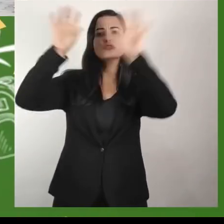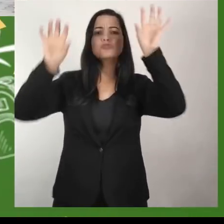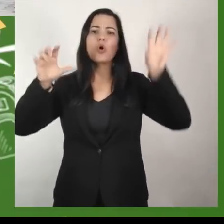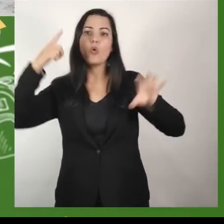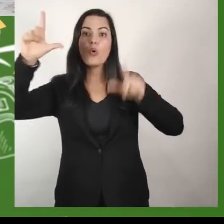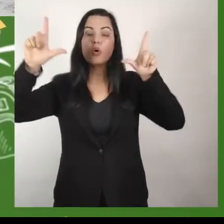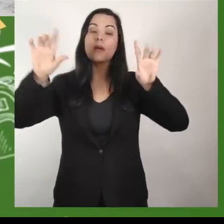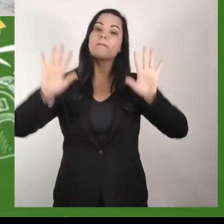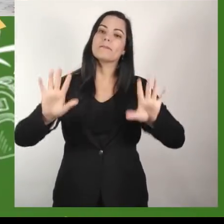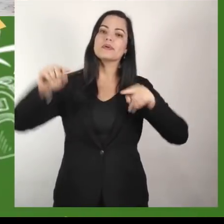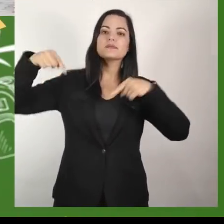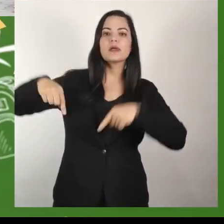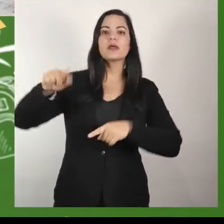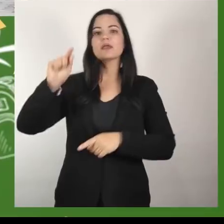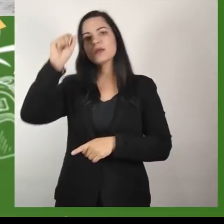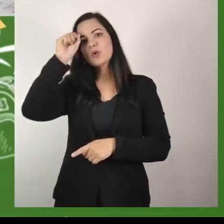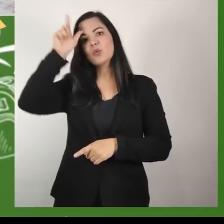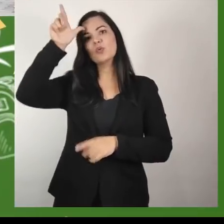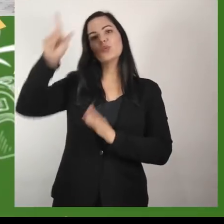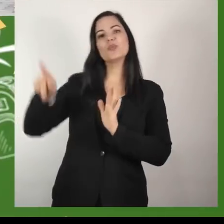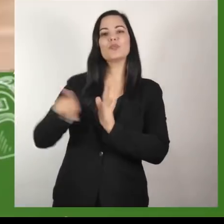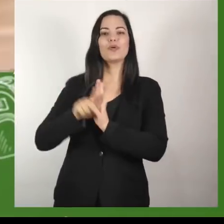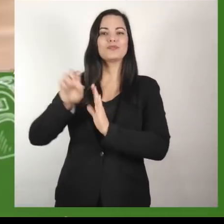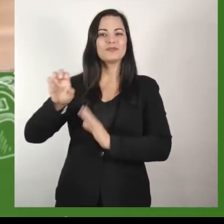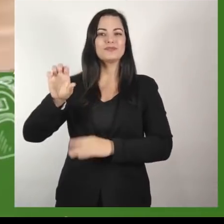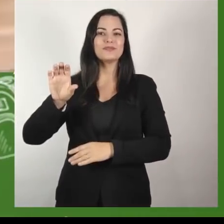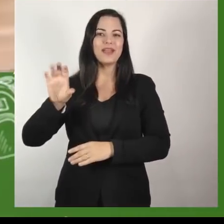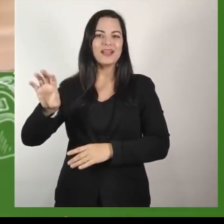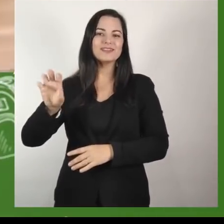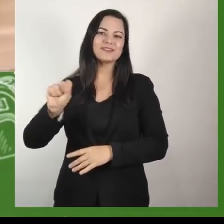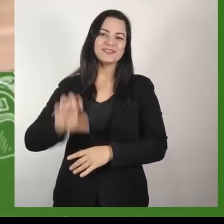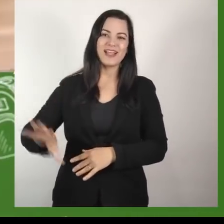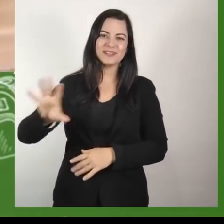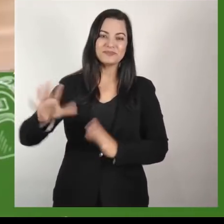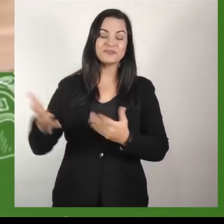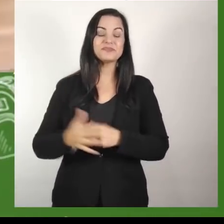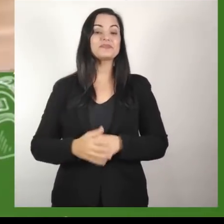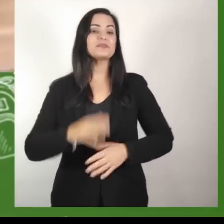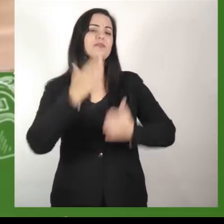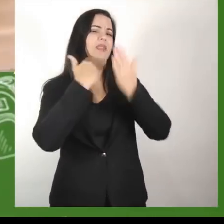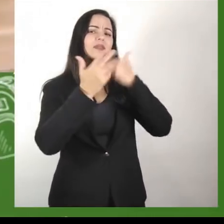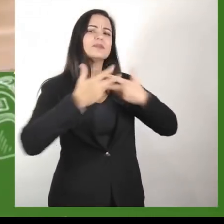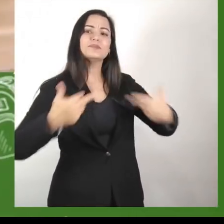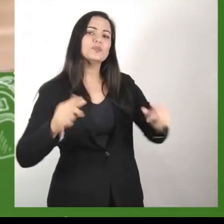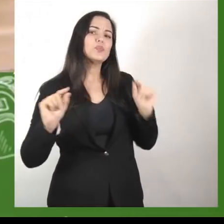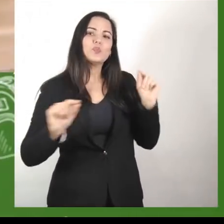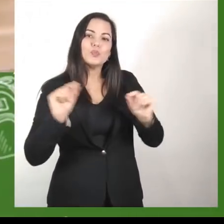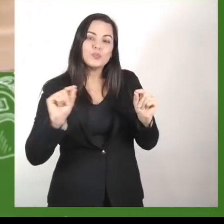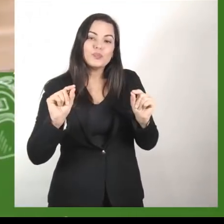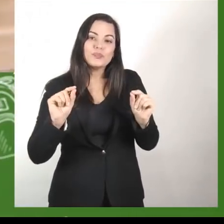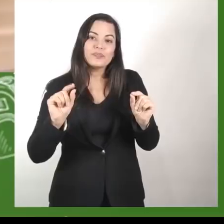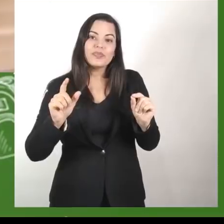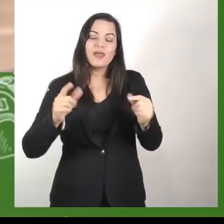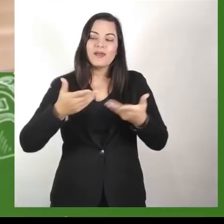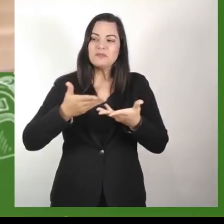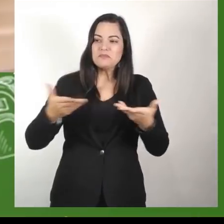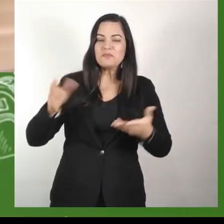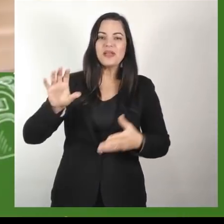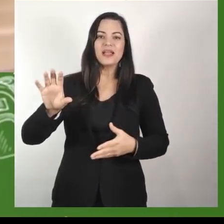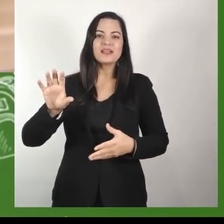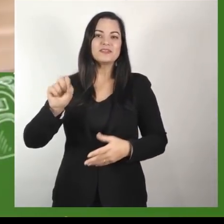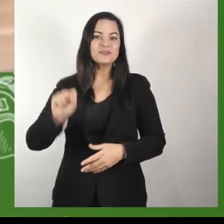são marcantes da cultura da nossa região. A alimentação, o que nós temos por